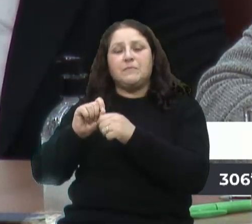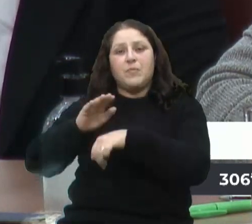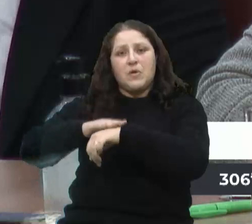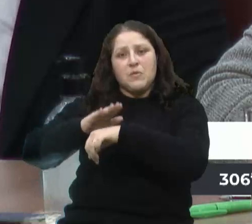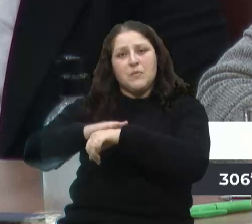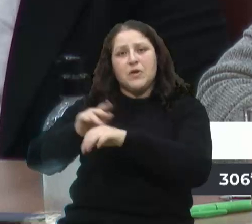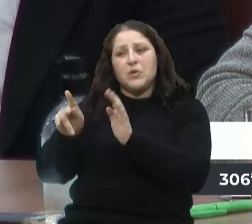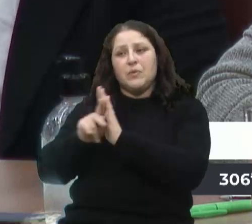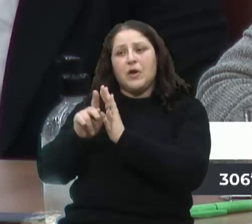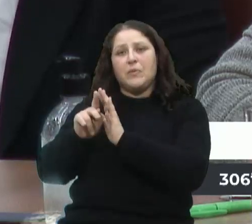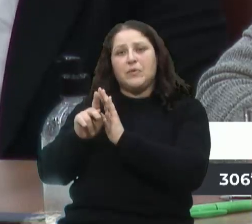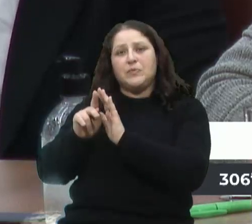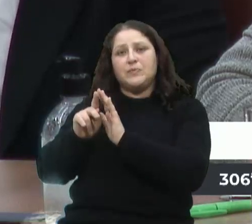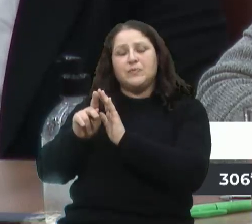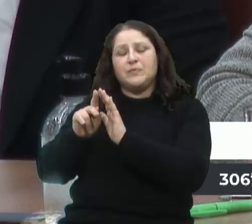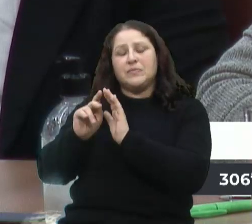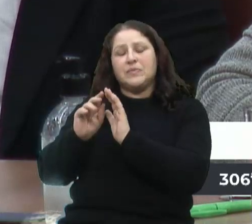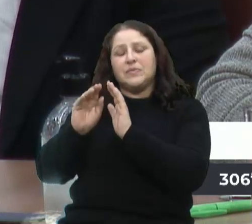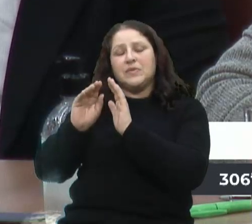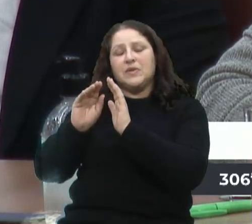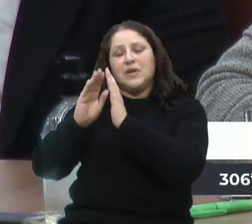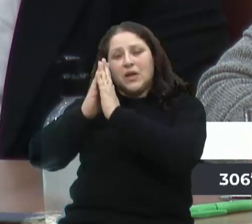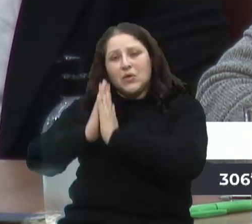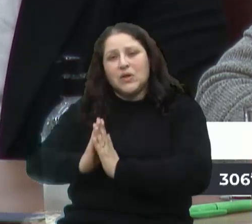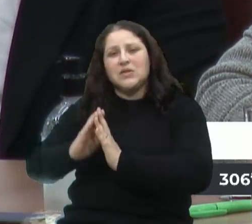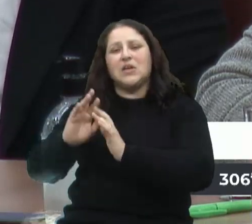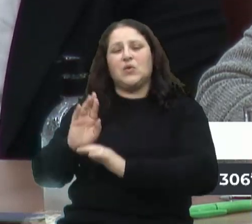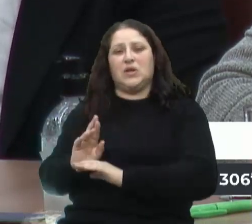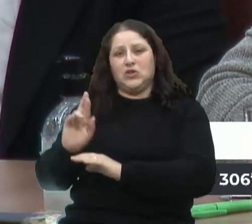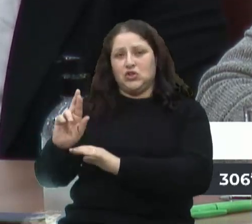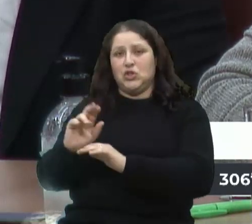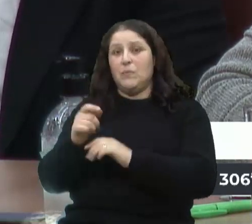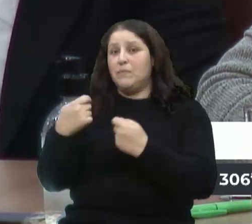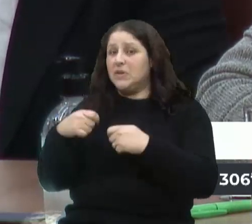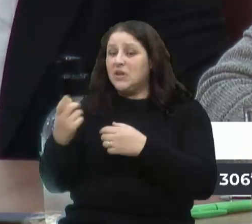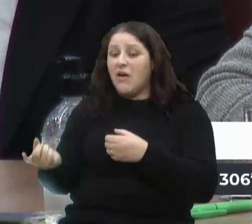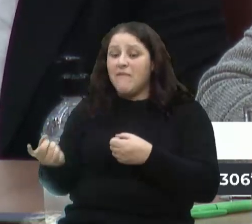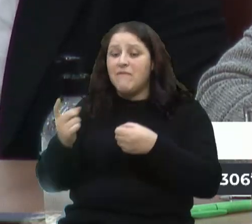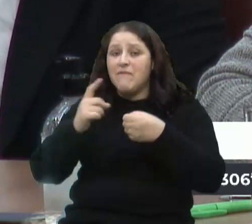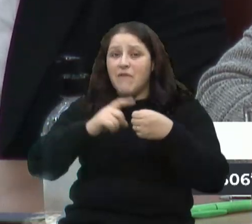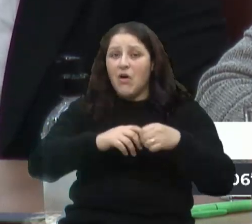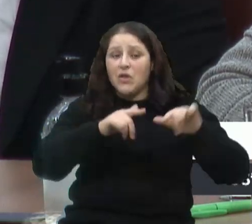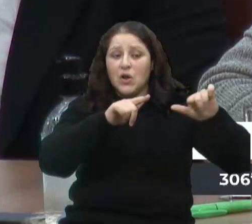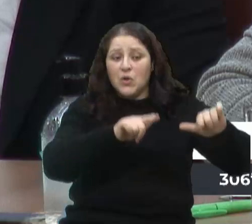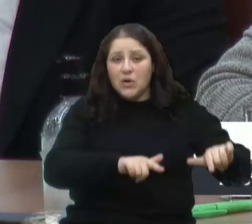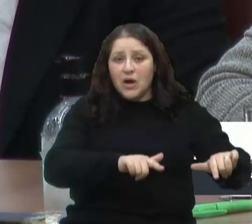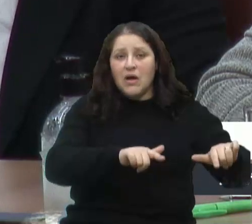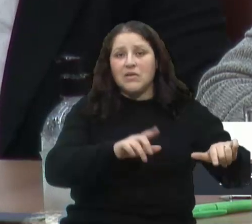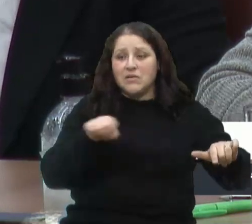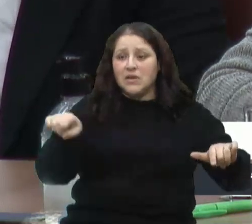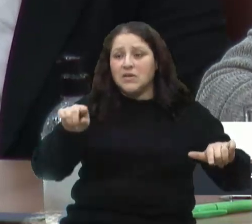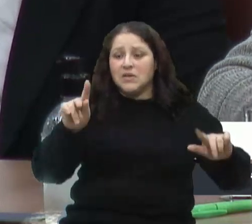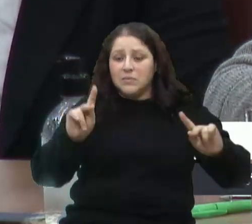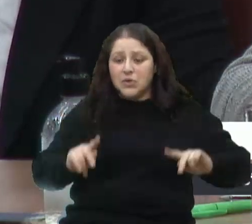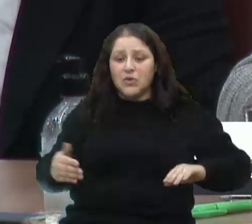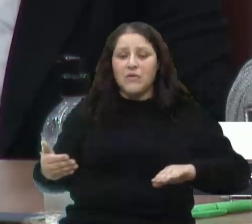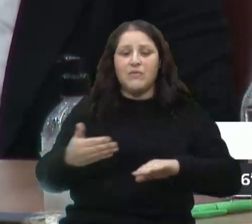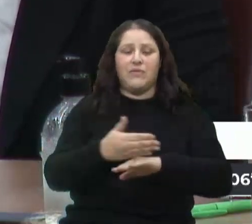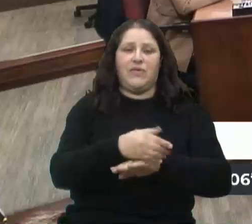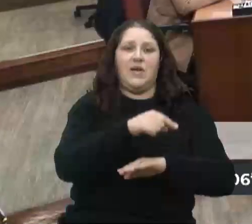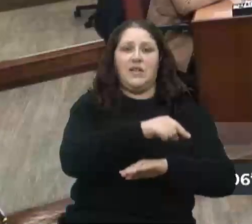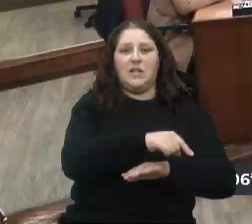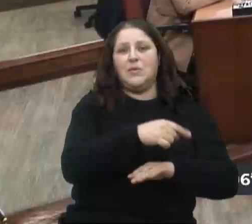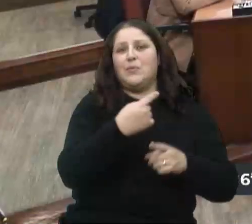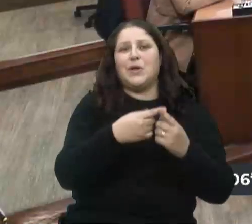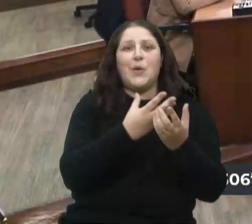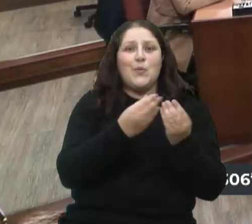também devolver um espaço que foi, né, construído por várias mãos para que evitar esse tipo de situações nas vias públicas. Isso é